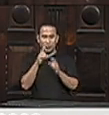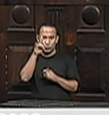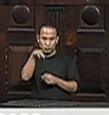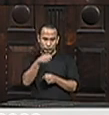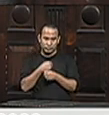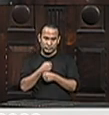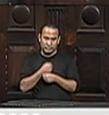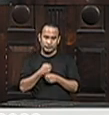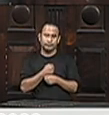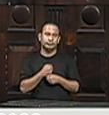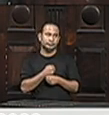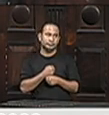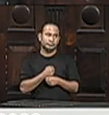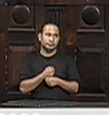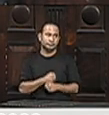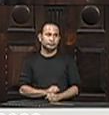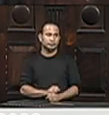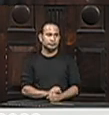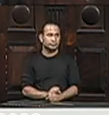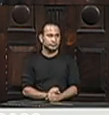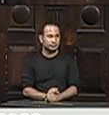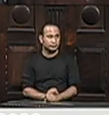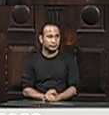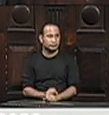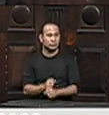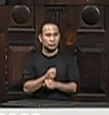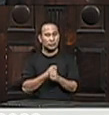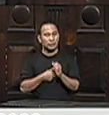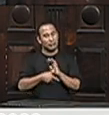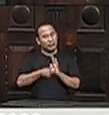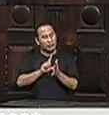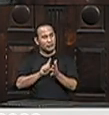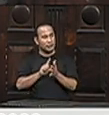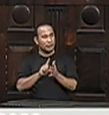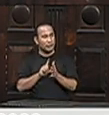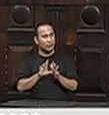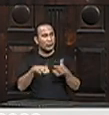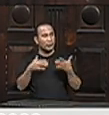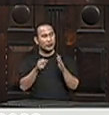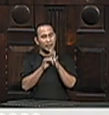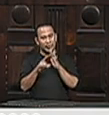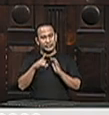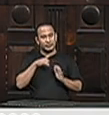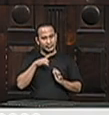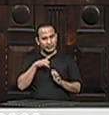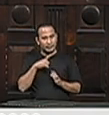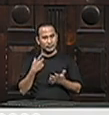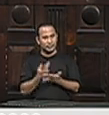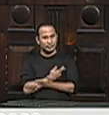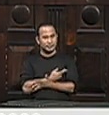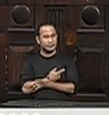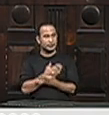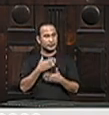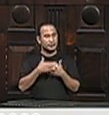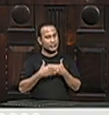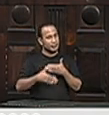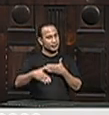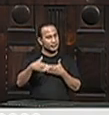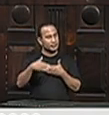Então, já deixo aqui esta mensagem. Mas, de qualquer maneira, eu